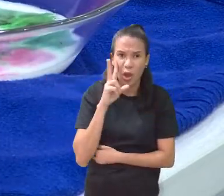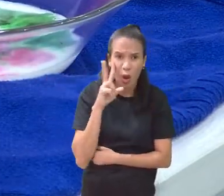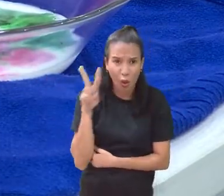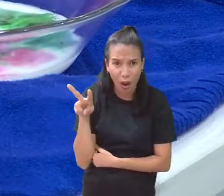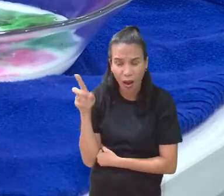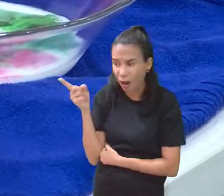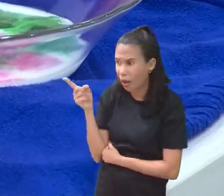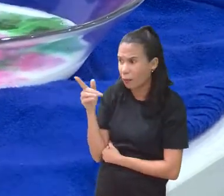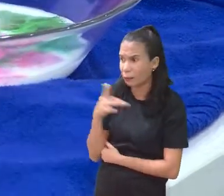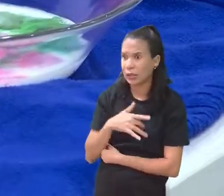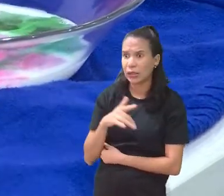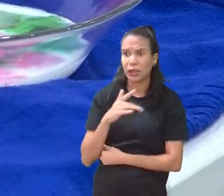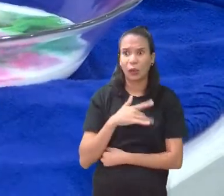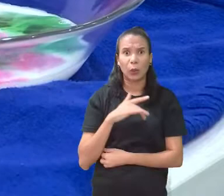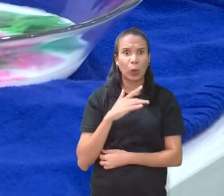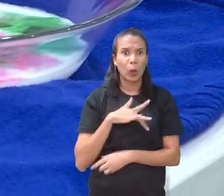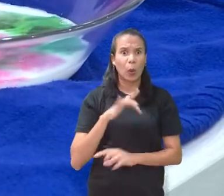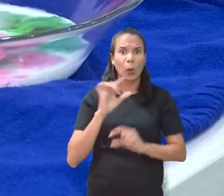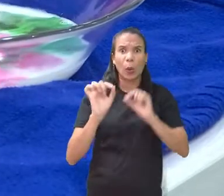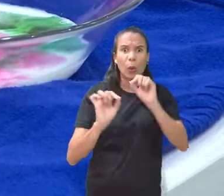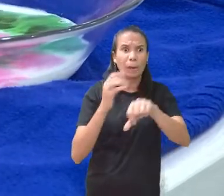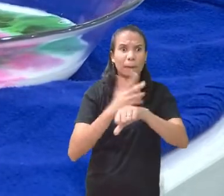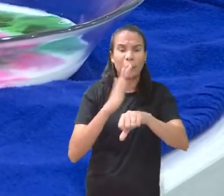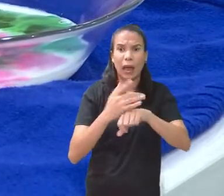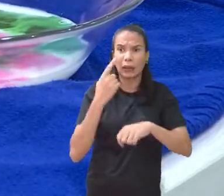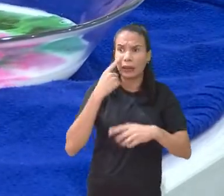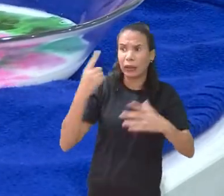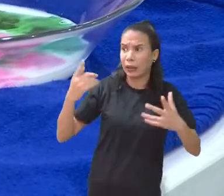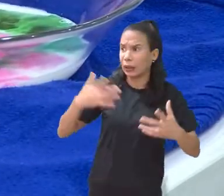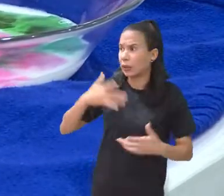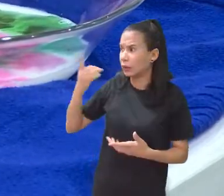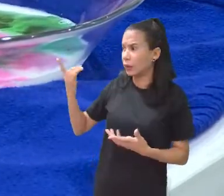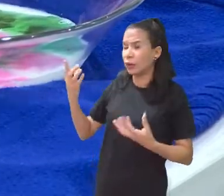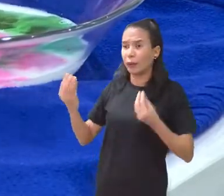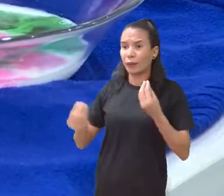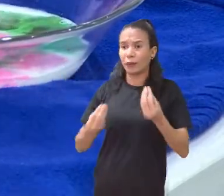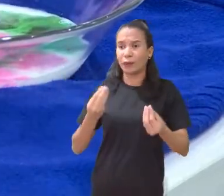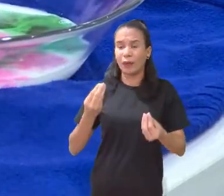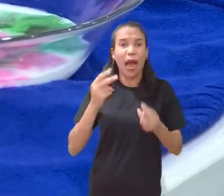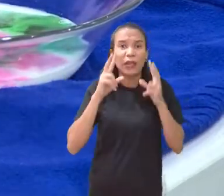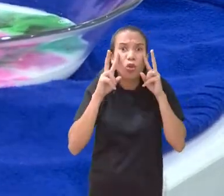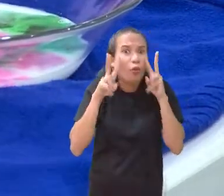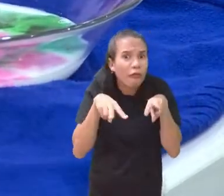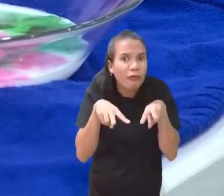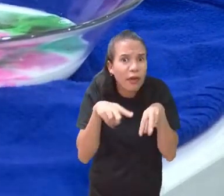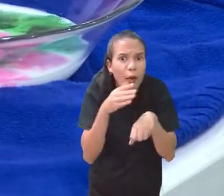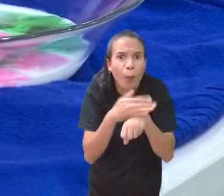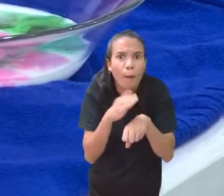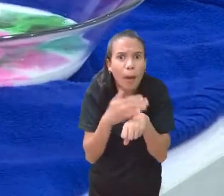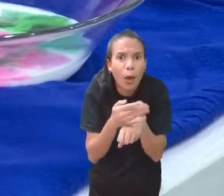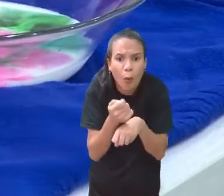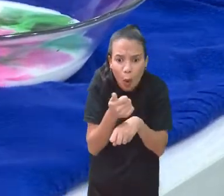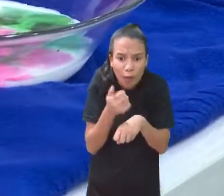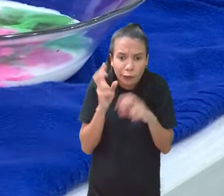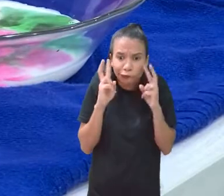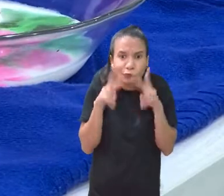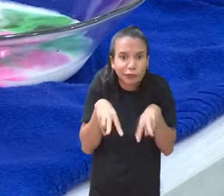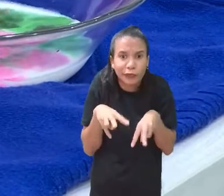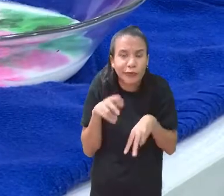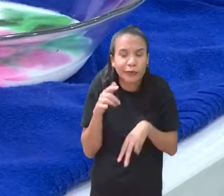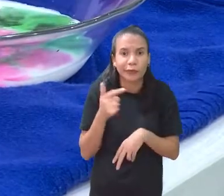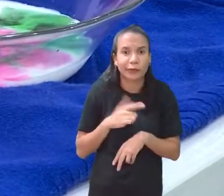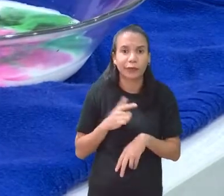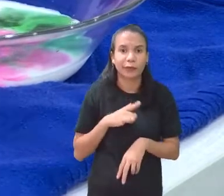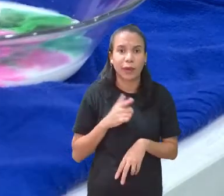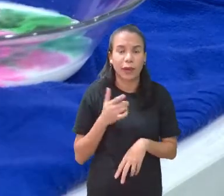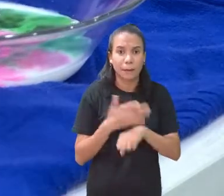fala, misericórdia, o que é que fizeram com esse danado desse rio, rapaz? Praticamente a cor não do leite, né? Exatamente, ó. A gente não